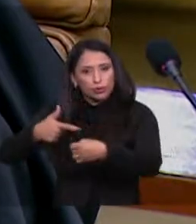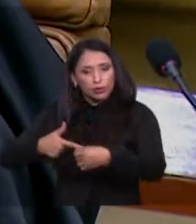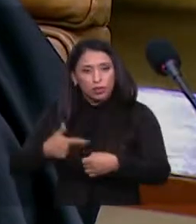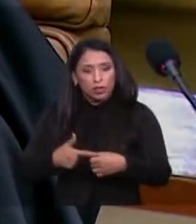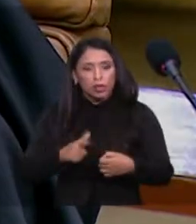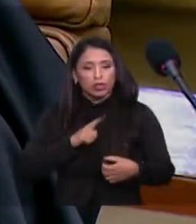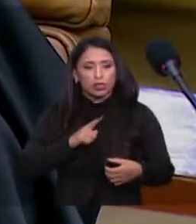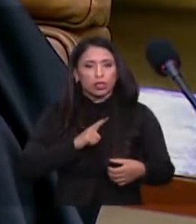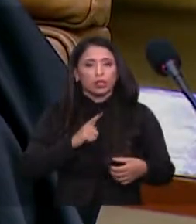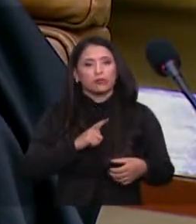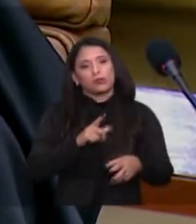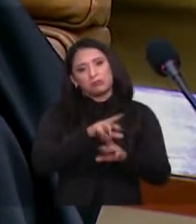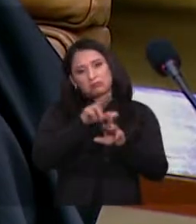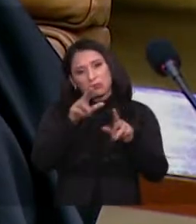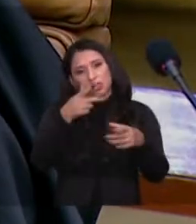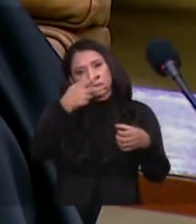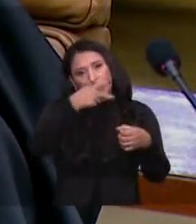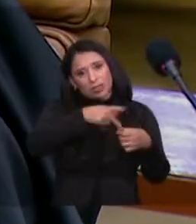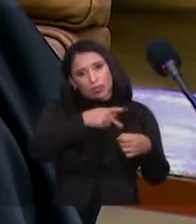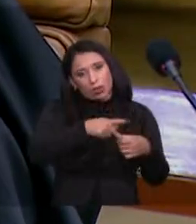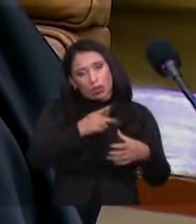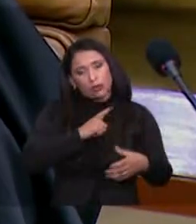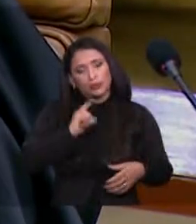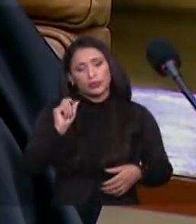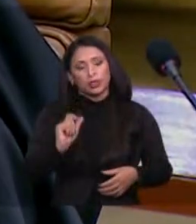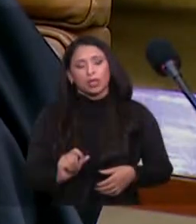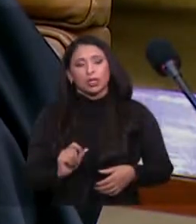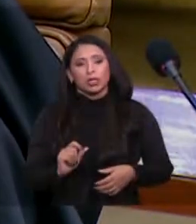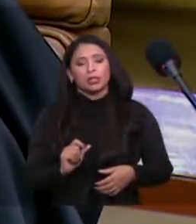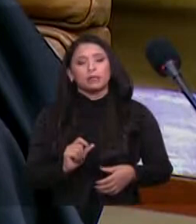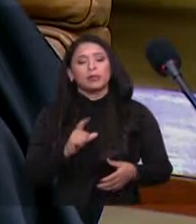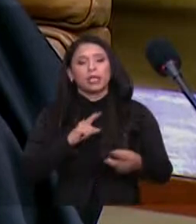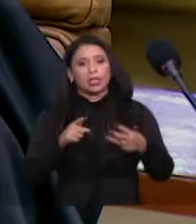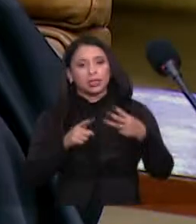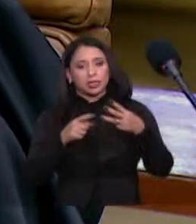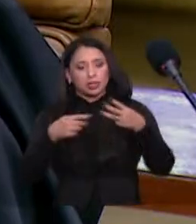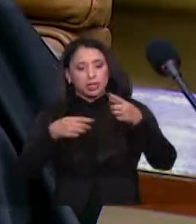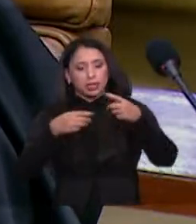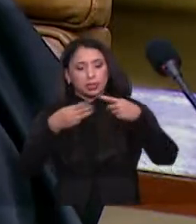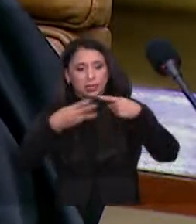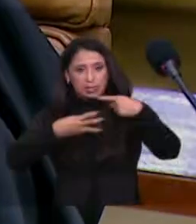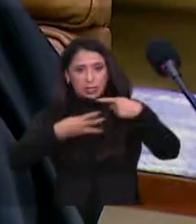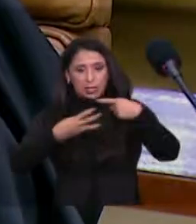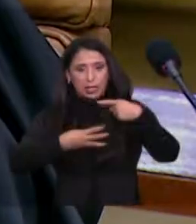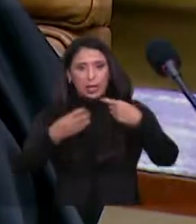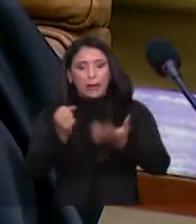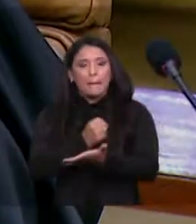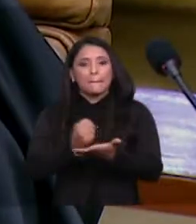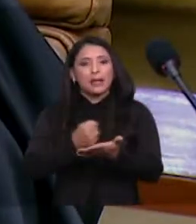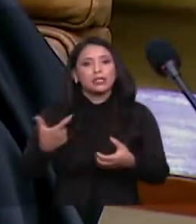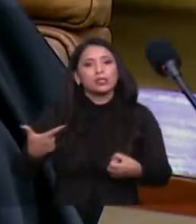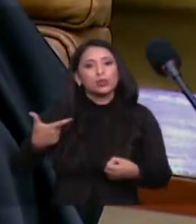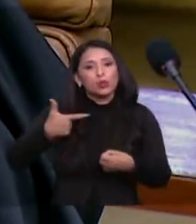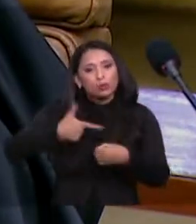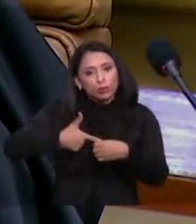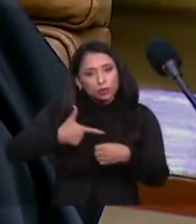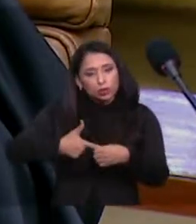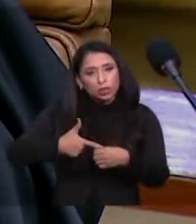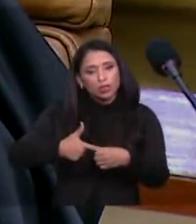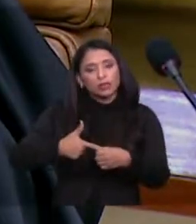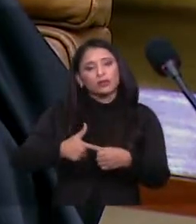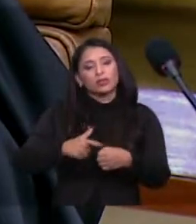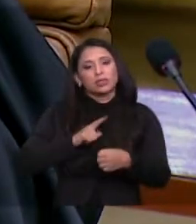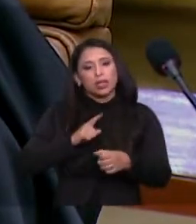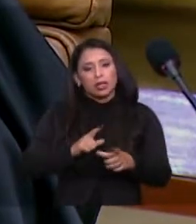a terceira atinente a construção de construção de base combustíveis que o voto assim